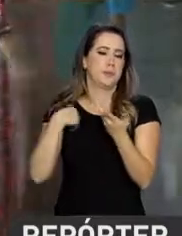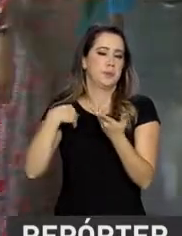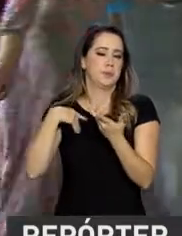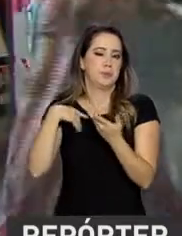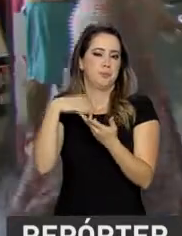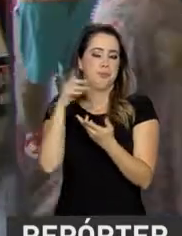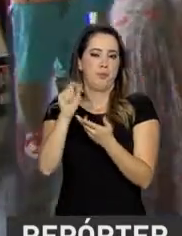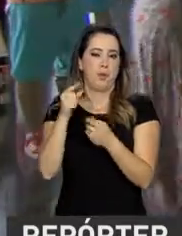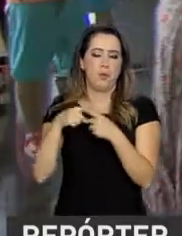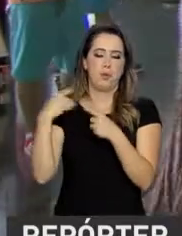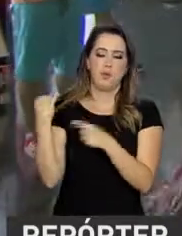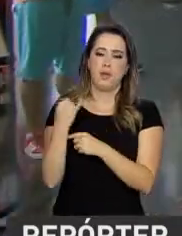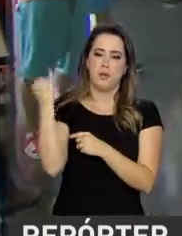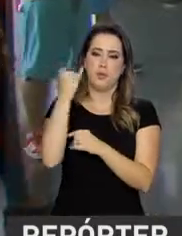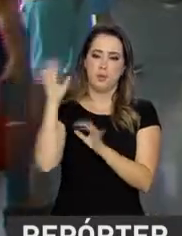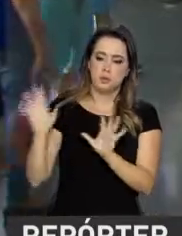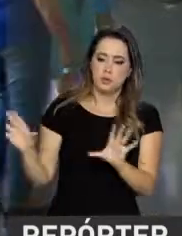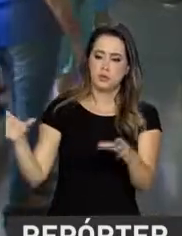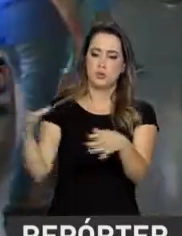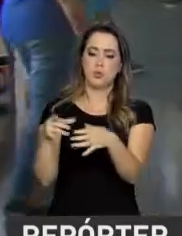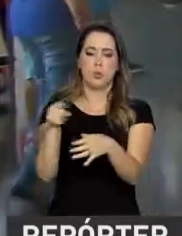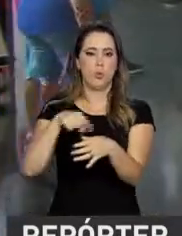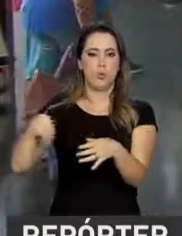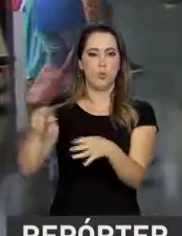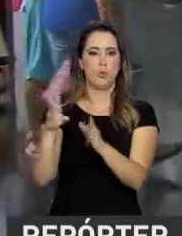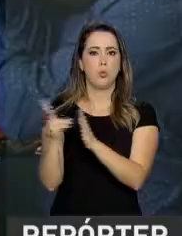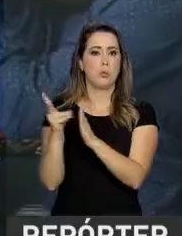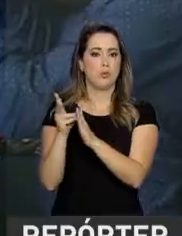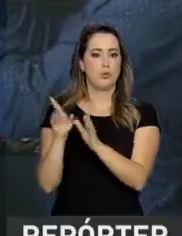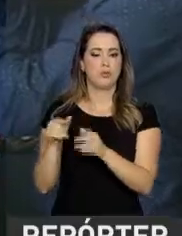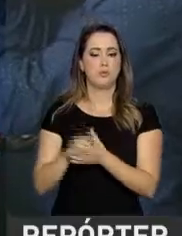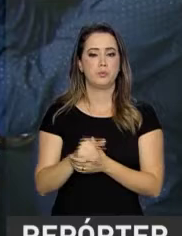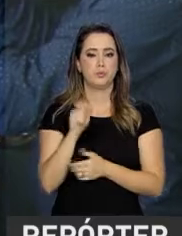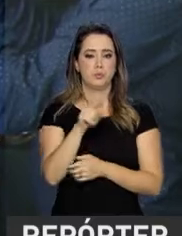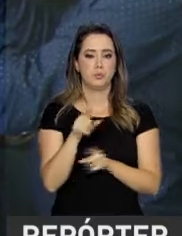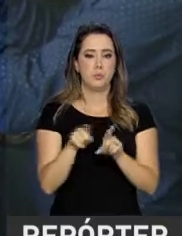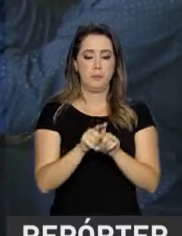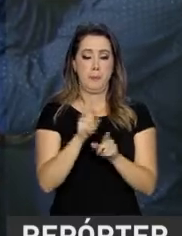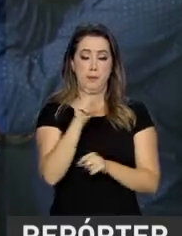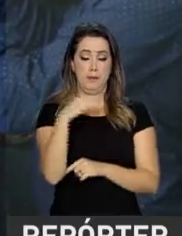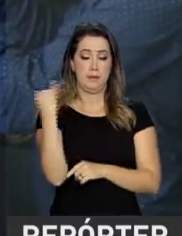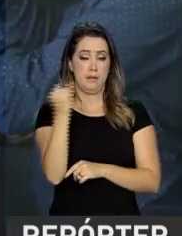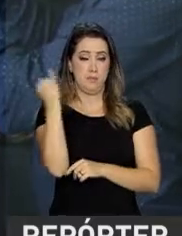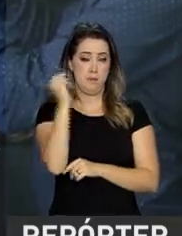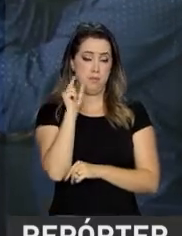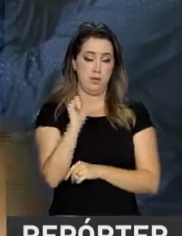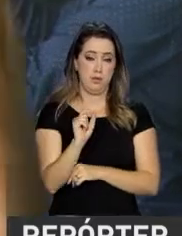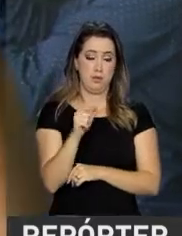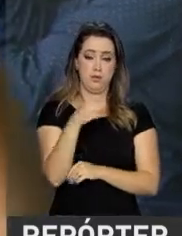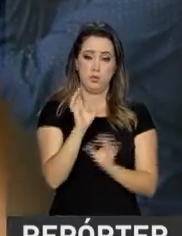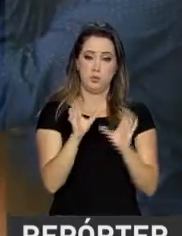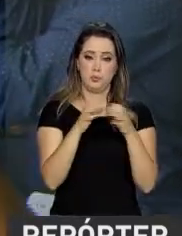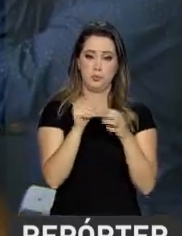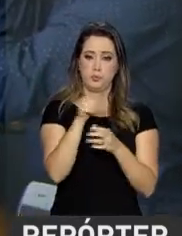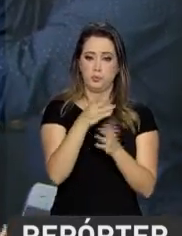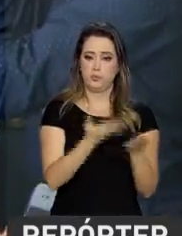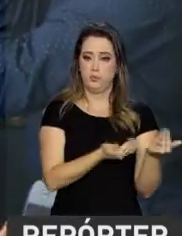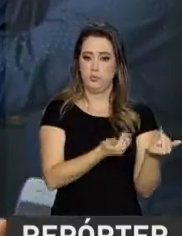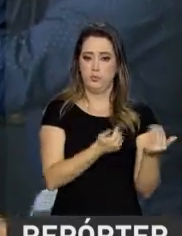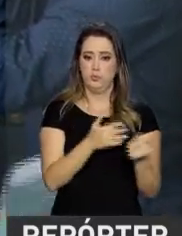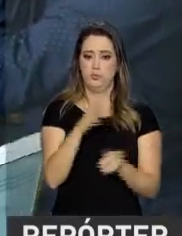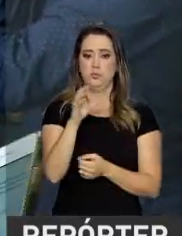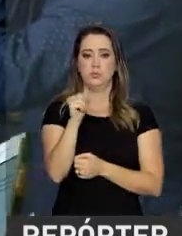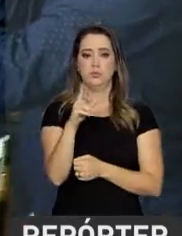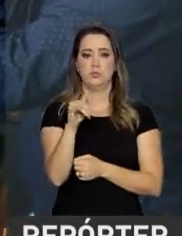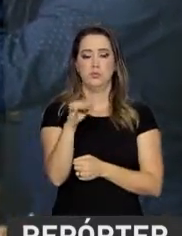papel importante na coesão social dos grupos indígenas tradição também importante para o jovem casal irã da etnia kariri